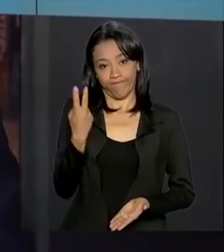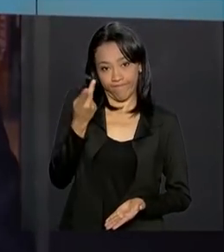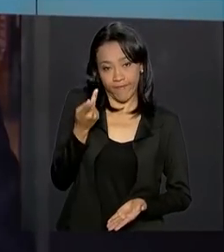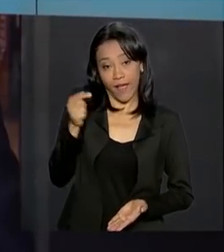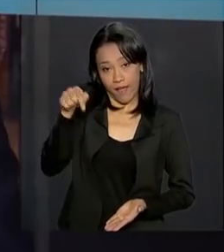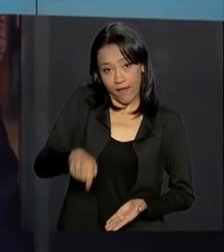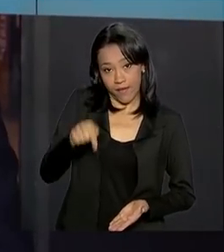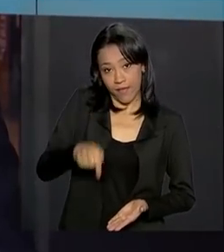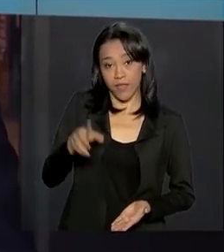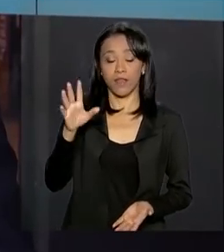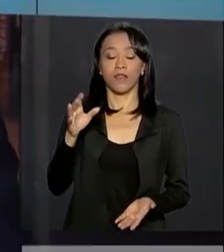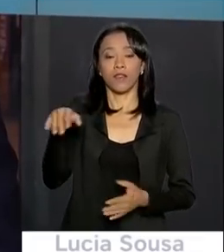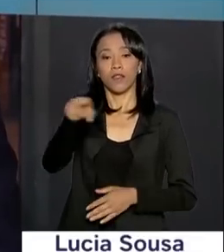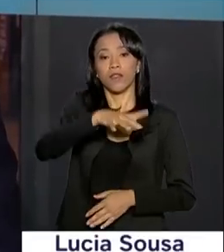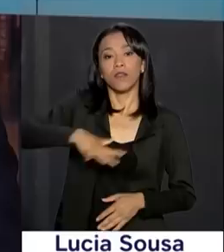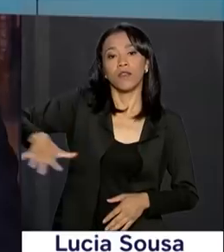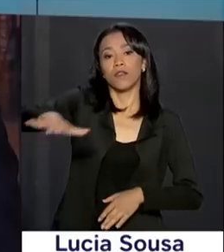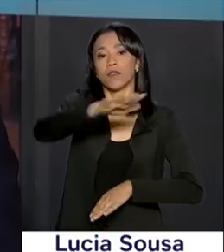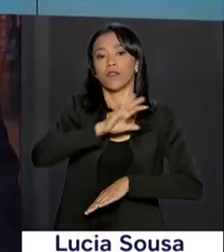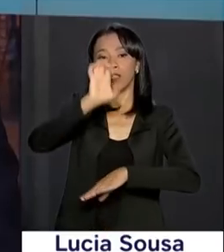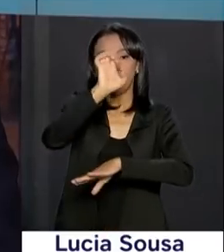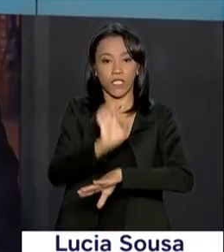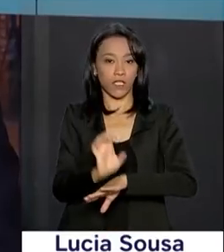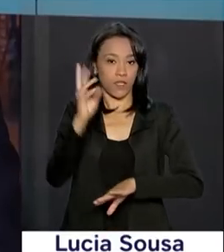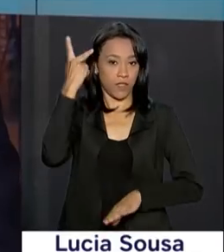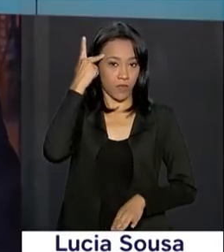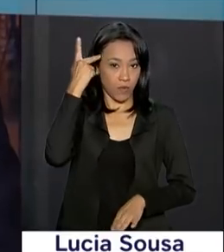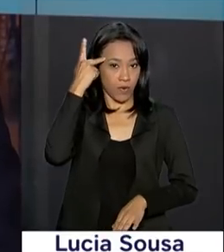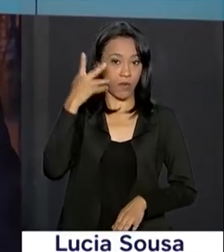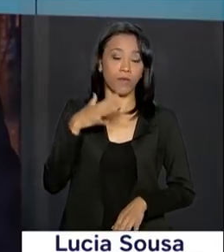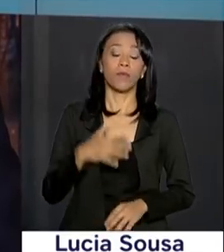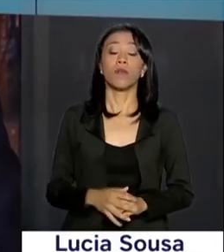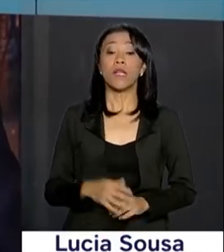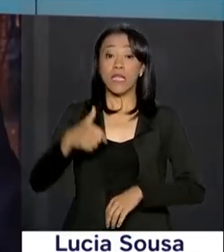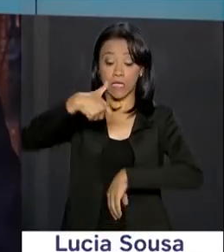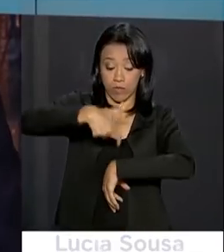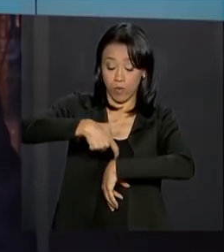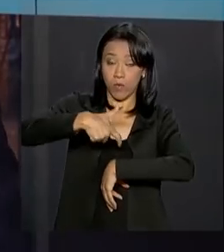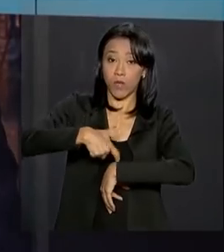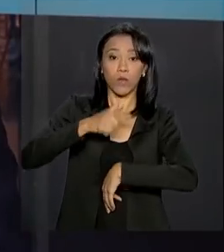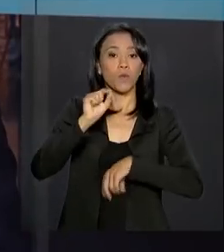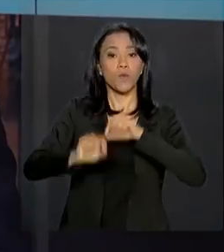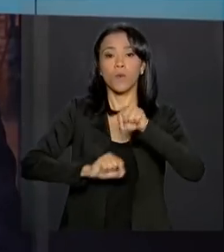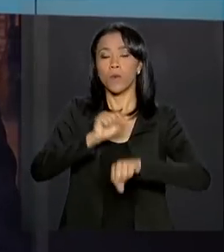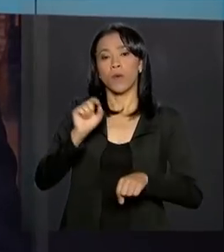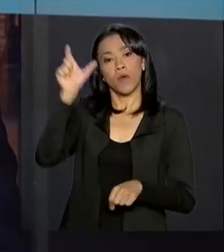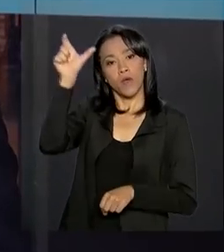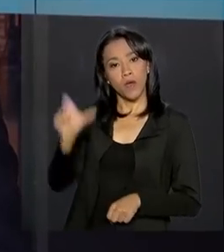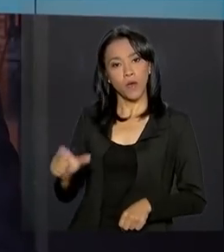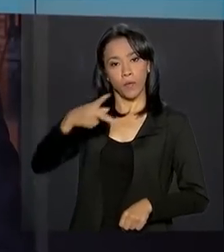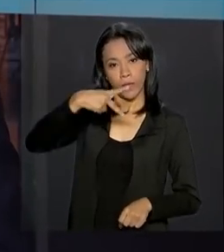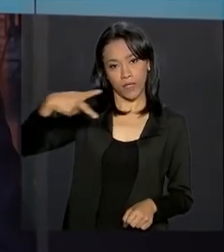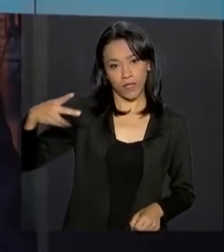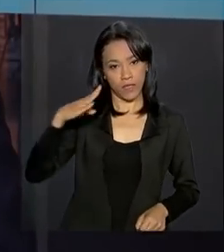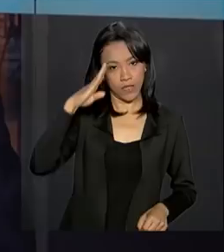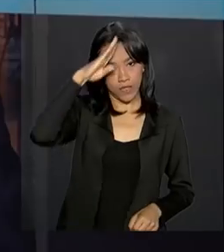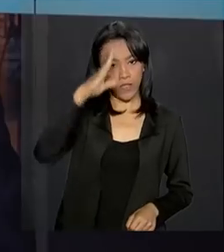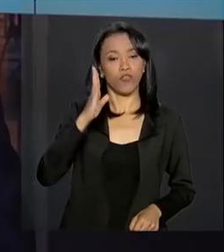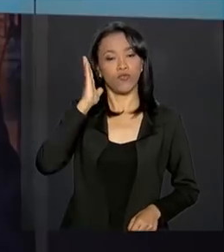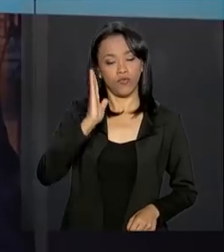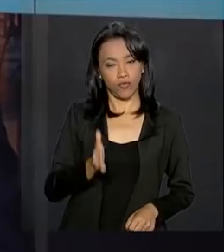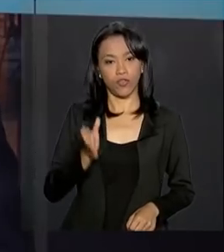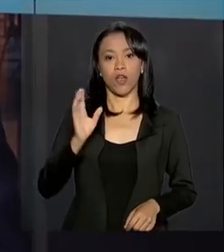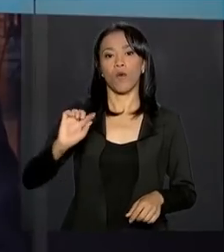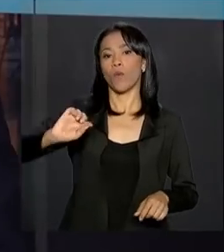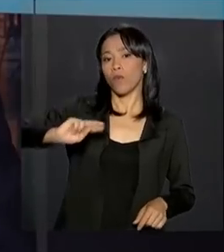no bairro do Morumbi, zona sul da capital paulista, onde neste momento o presidente Jair Bolsonaro se submete